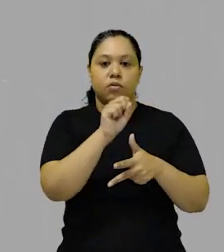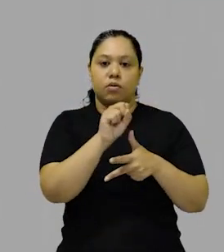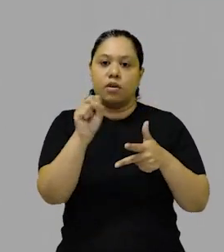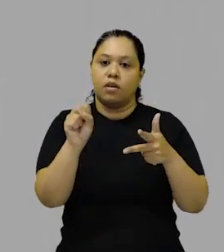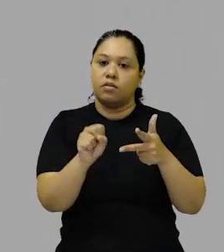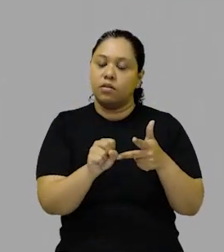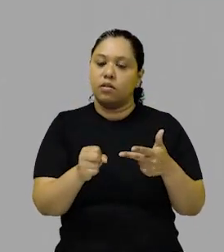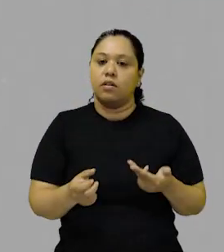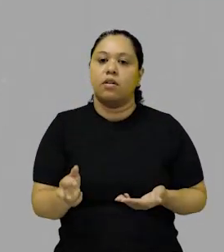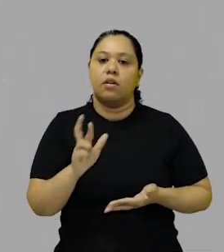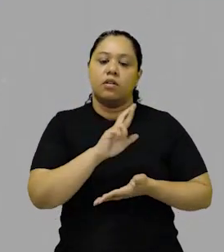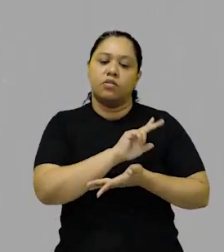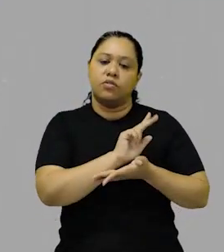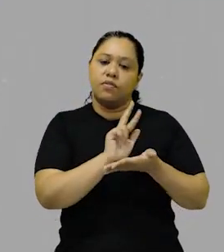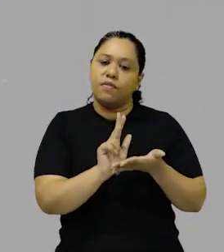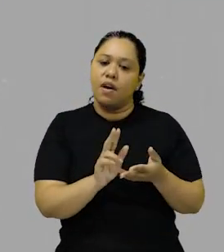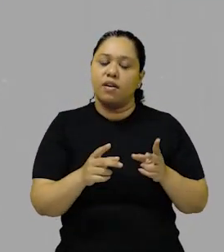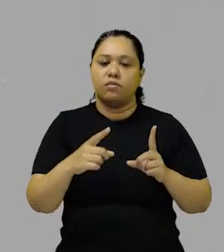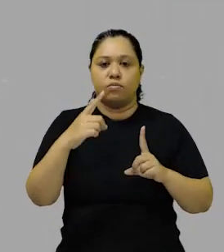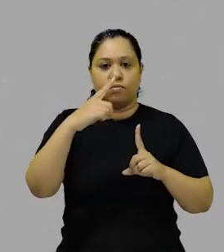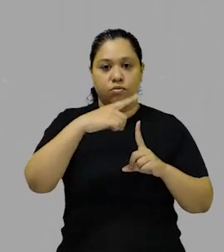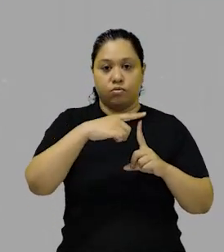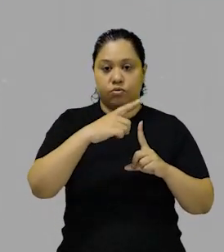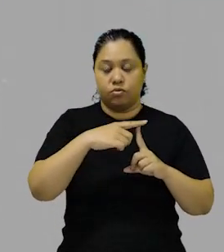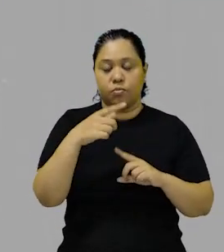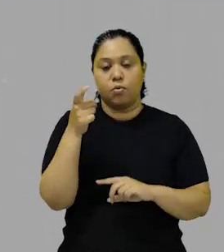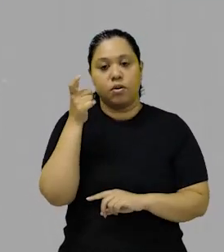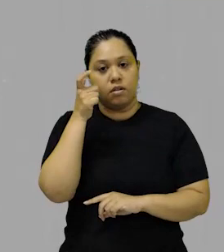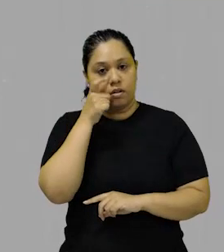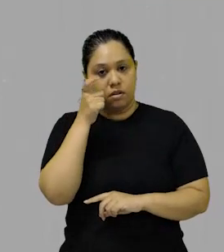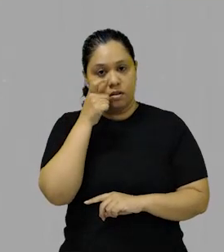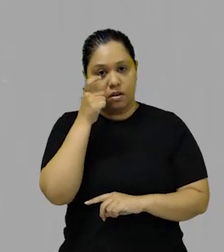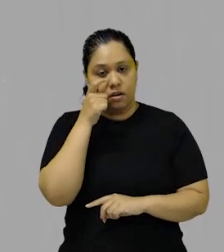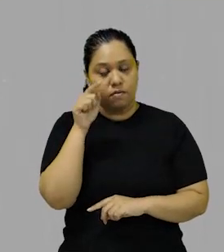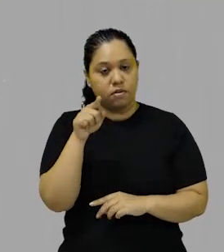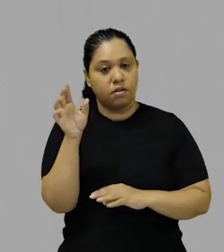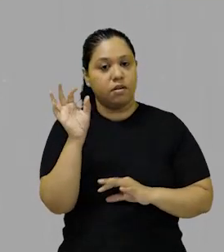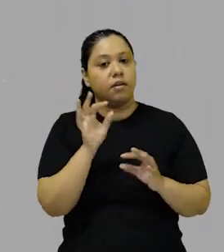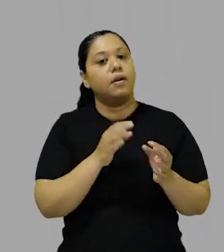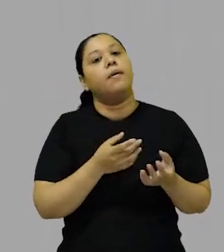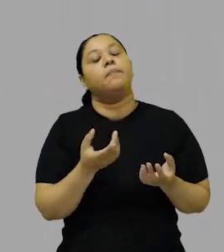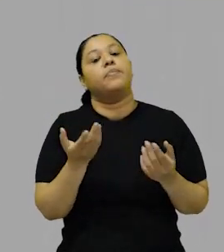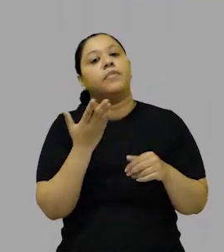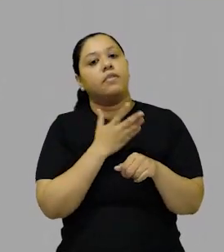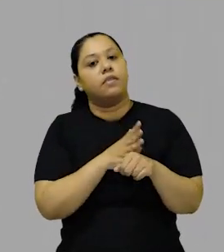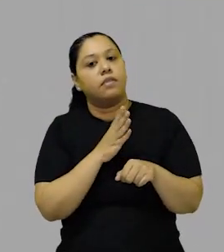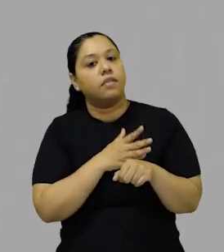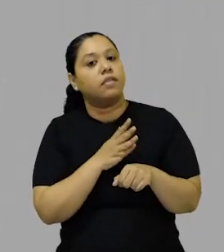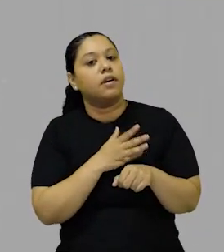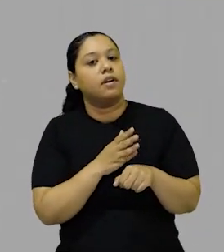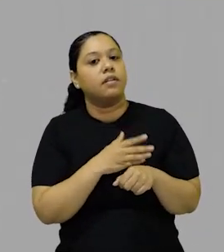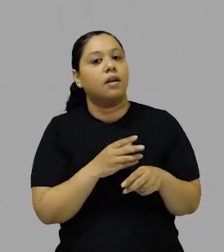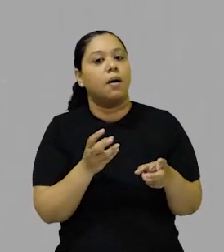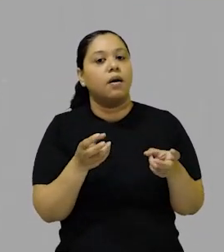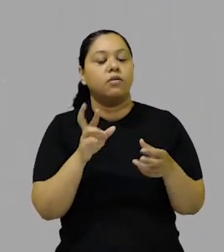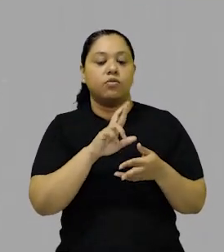trabalham com diversos formatos. E é interessante para você se preparar que você analise esses